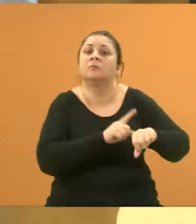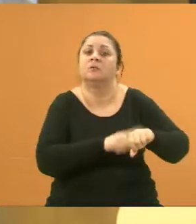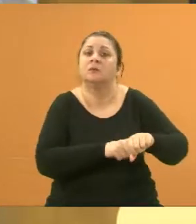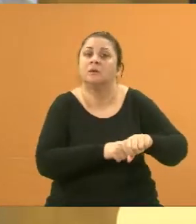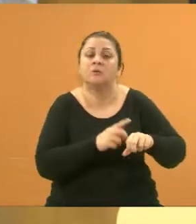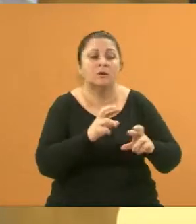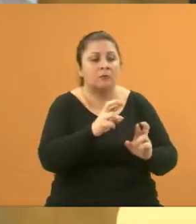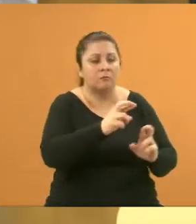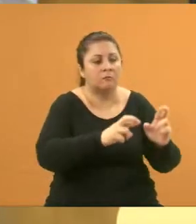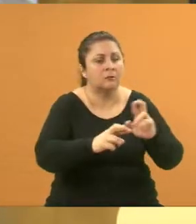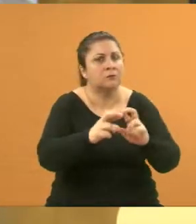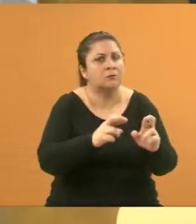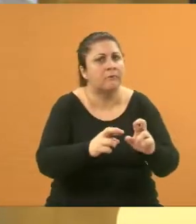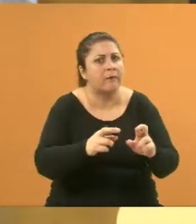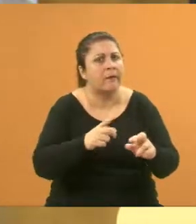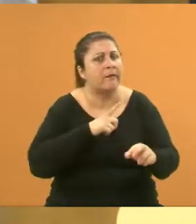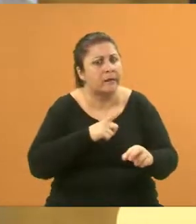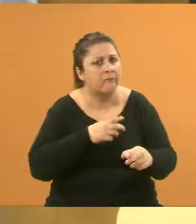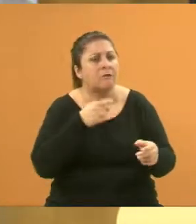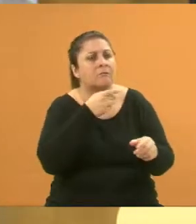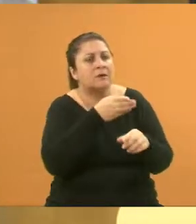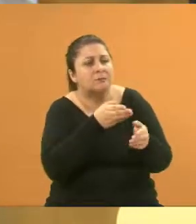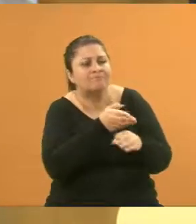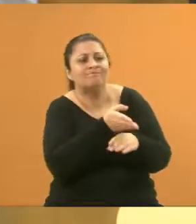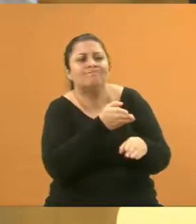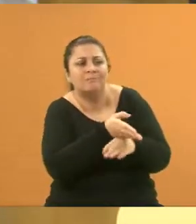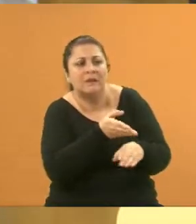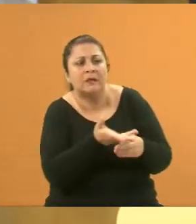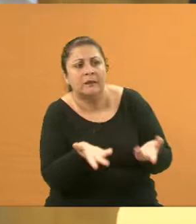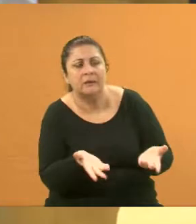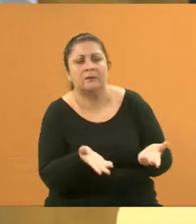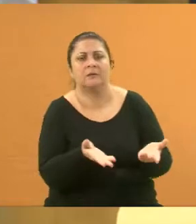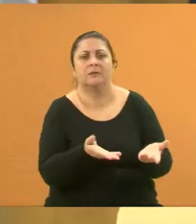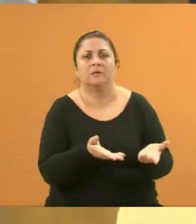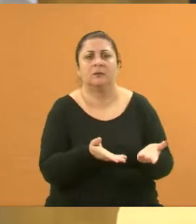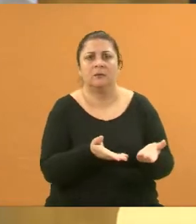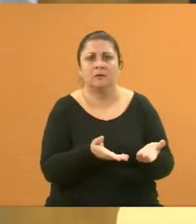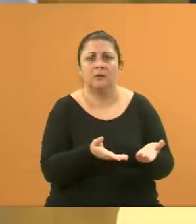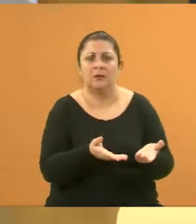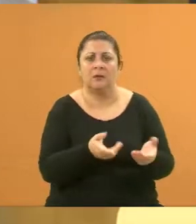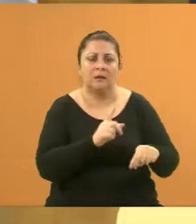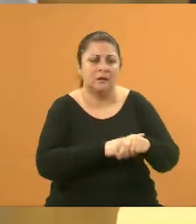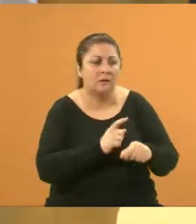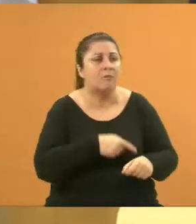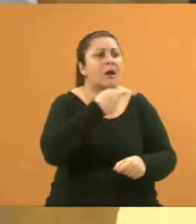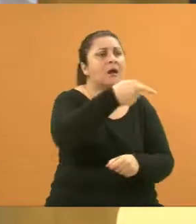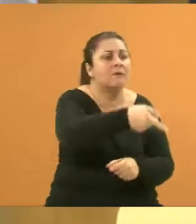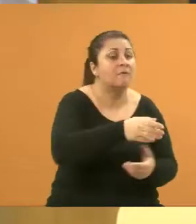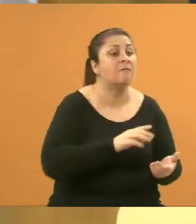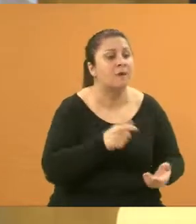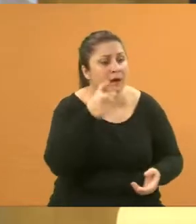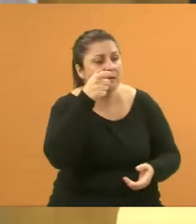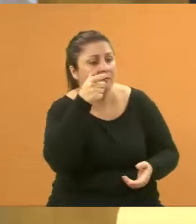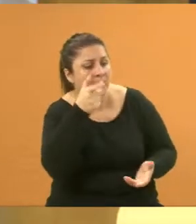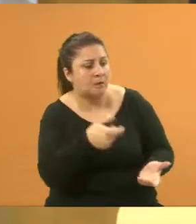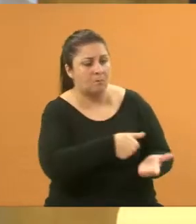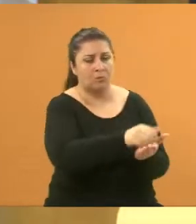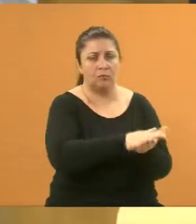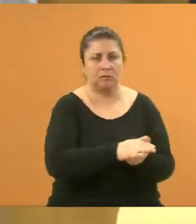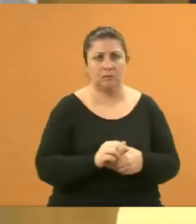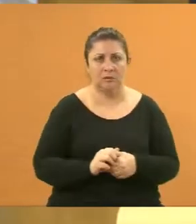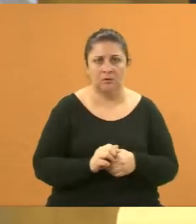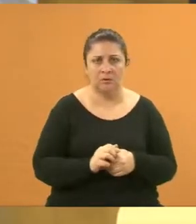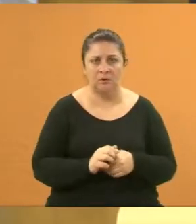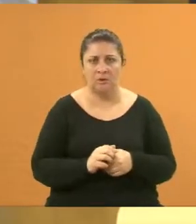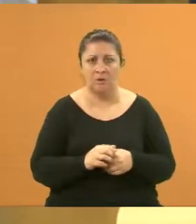nossos fiscais gastaram para ir lá notificar, gastaram para ir lá autuar aquele terreno. O fiscal, quando sai da